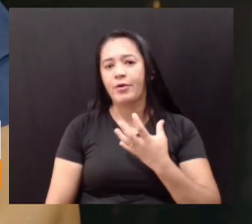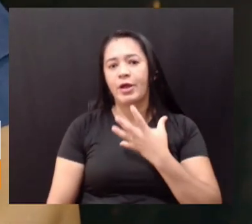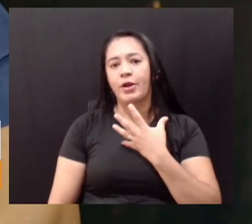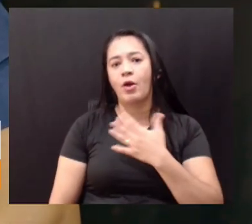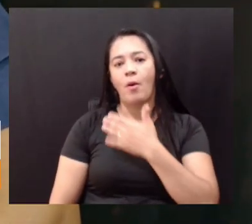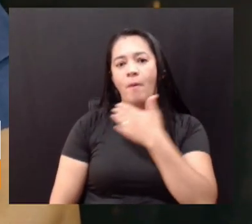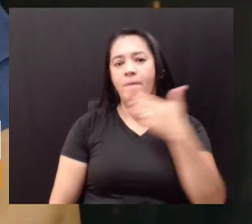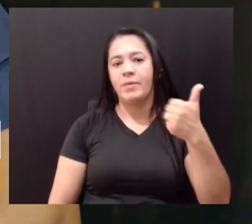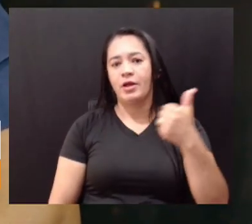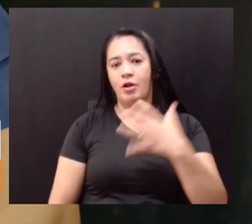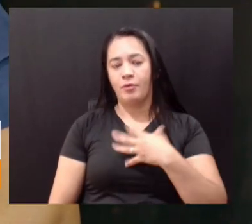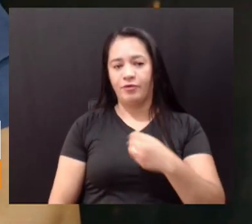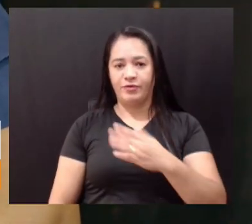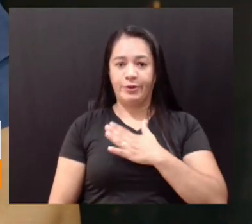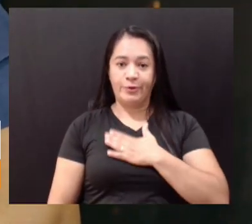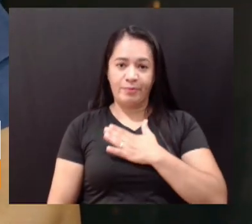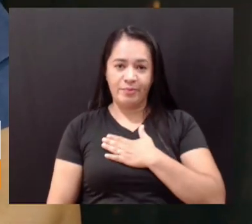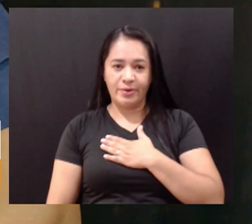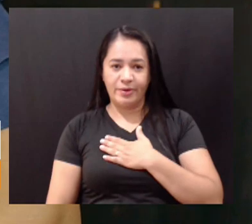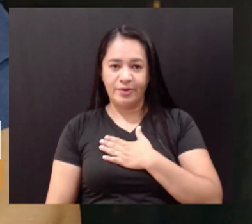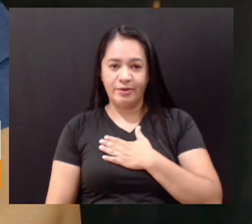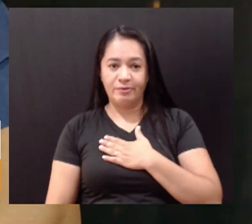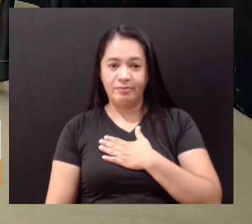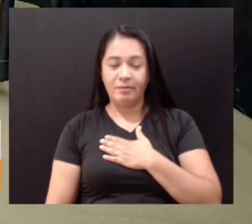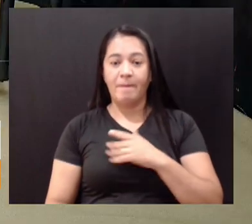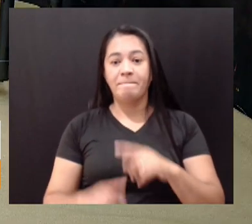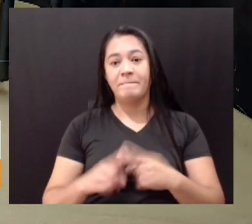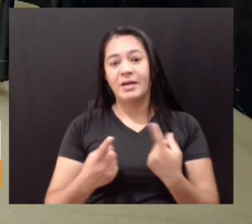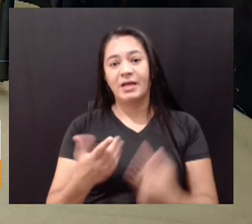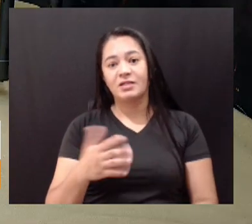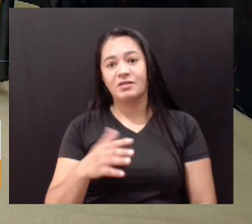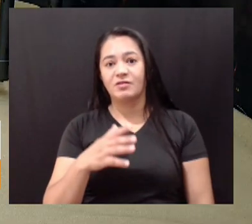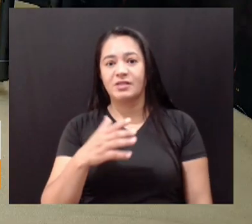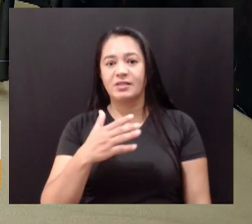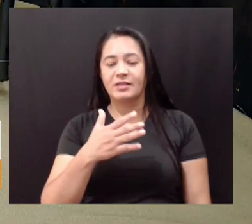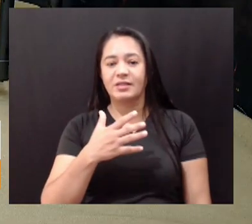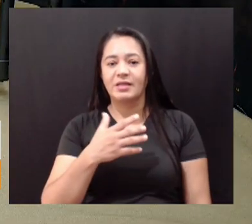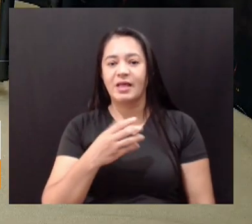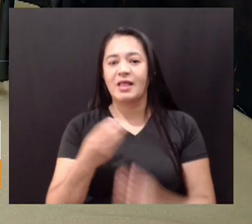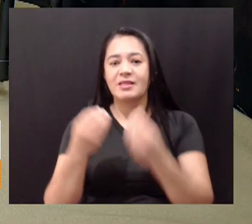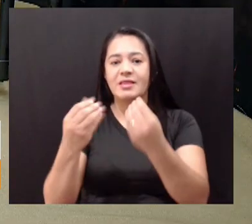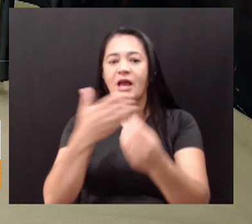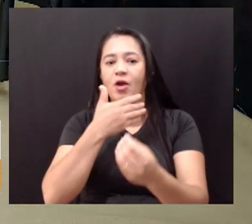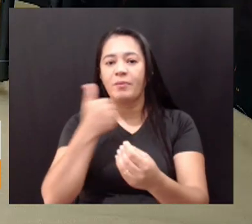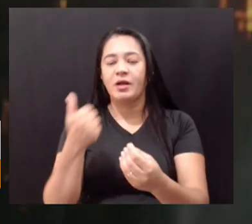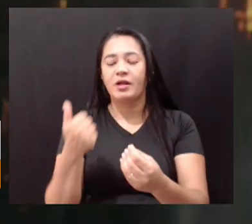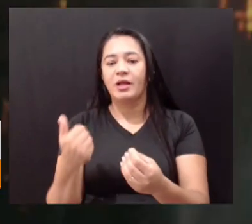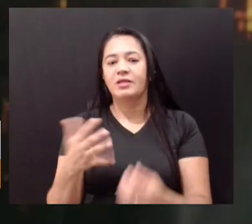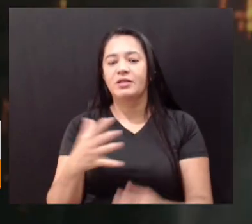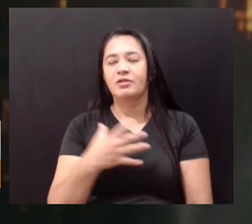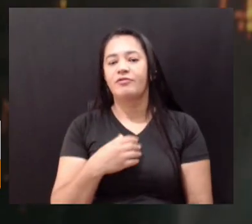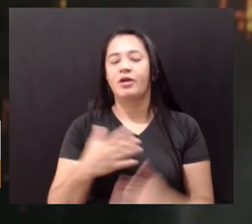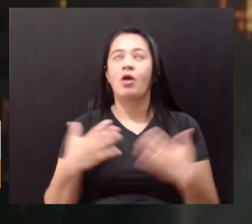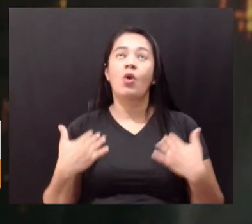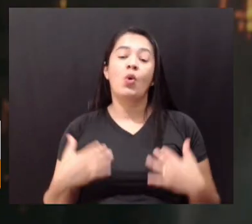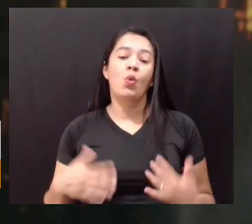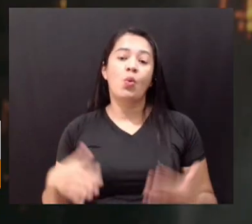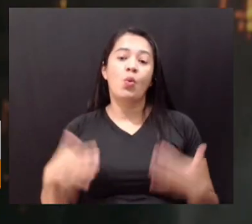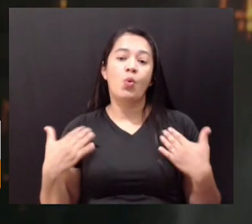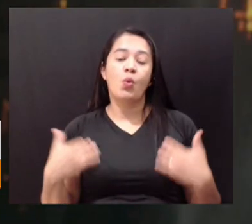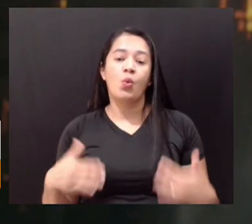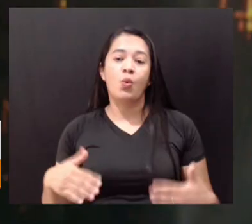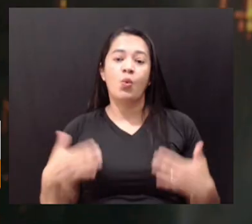às vezes, você pensando em dar o melhor, você acaba deixando o filho bem tranquilo. E aí, como teve o depoimento